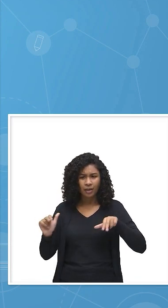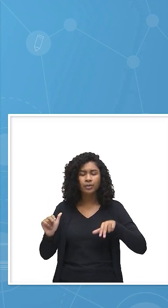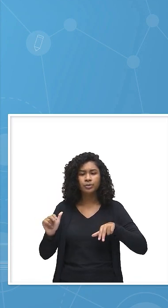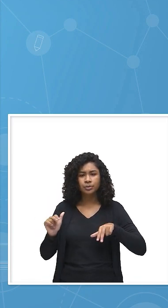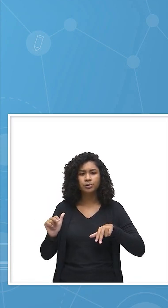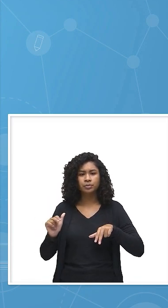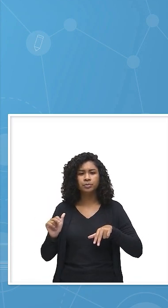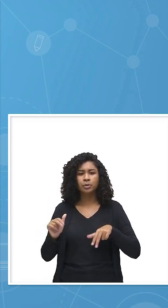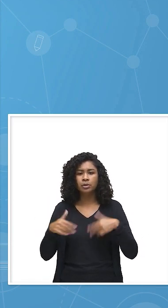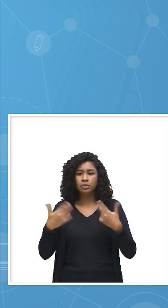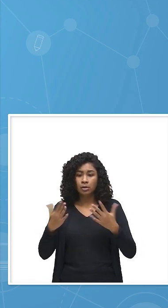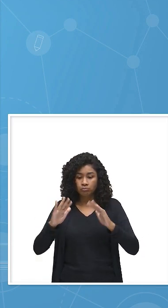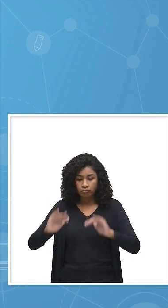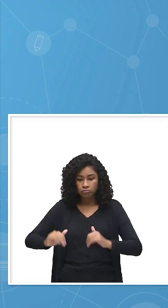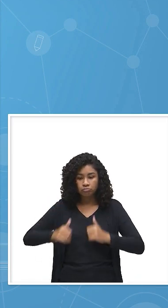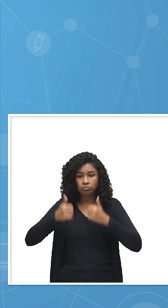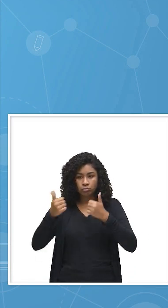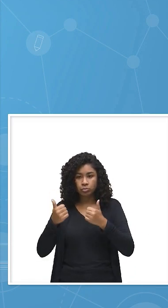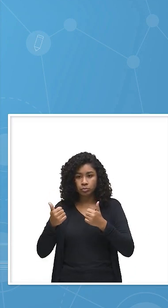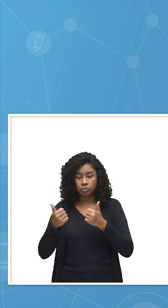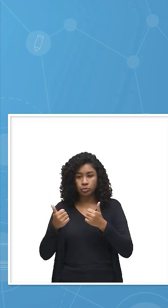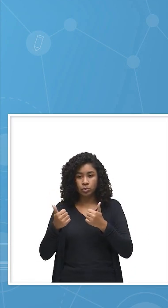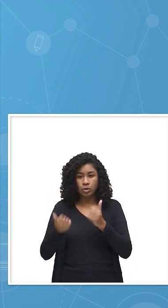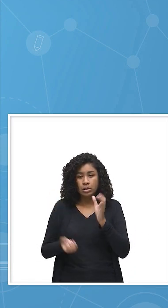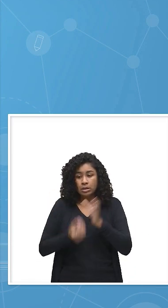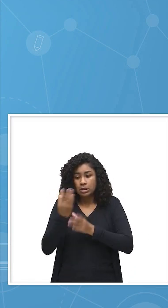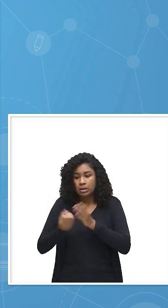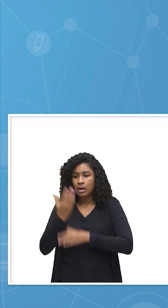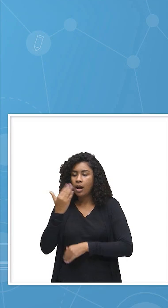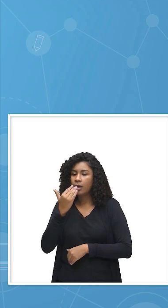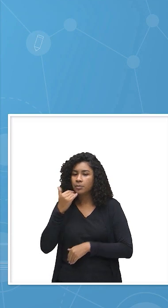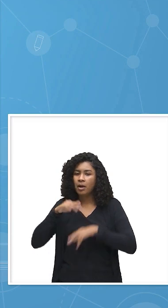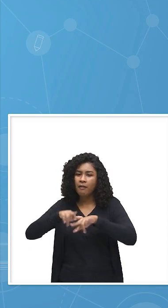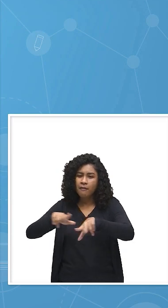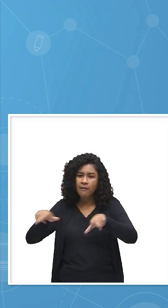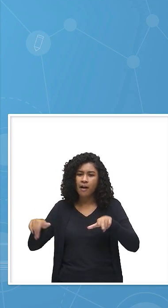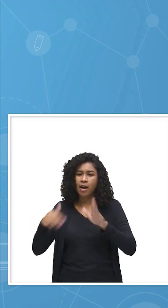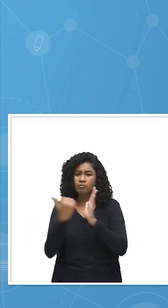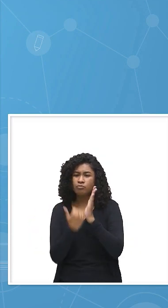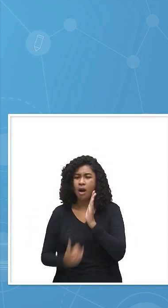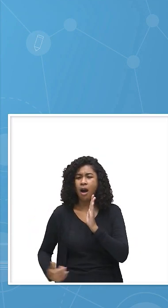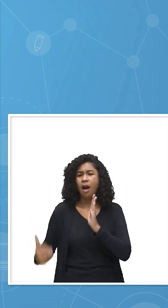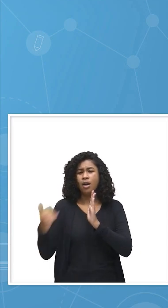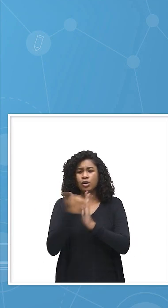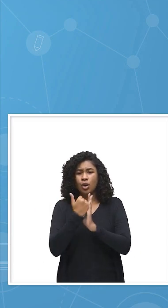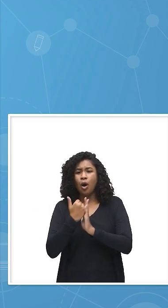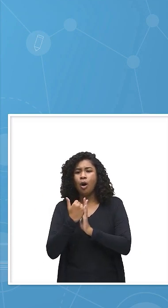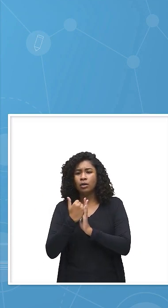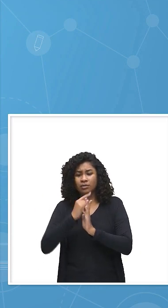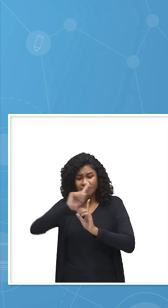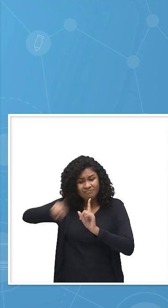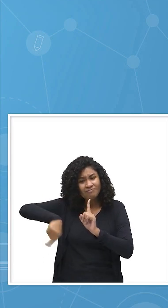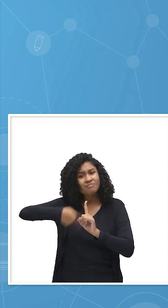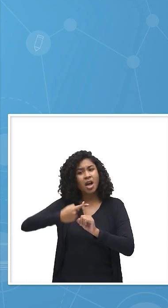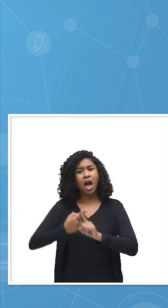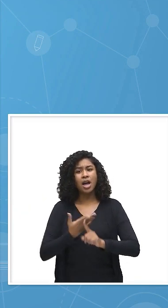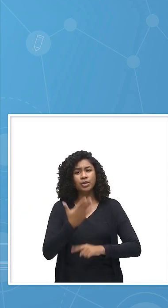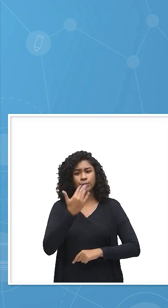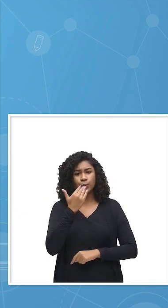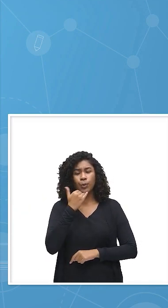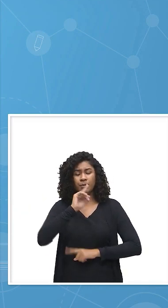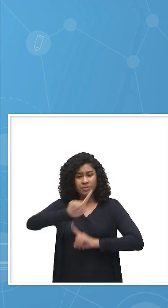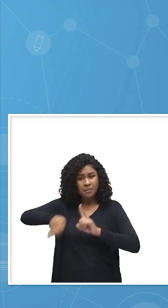consegue produzir uma maior quantidade de alimentos. E com mais comida, né, uma maior